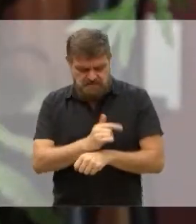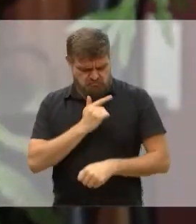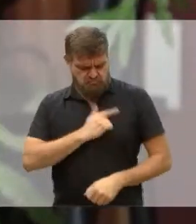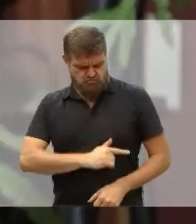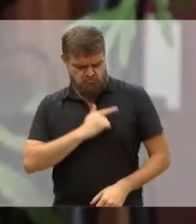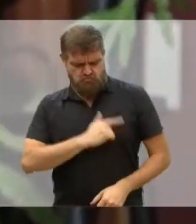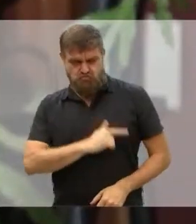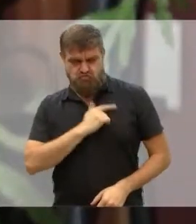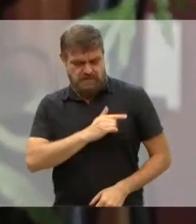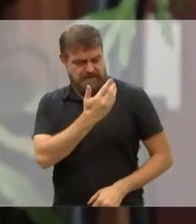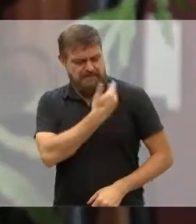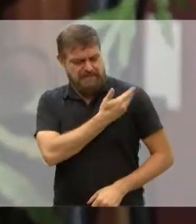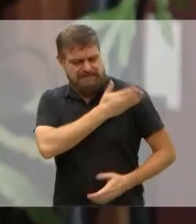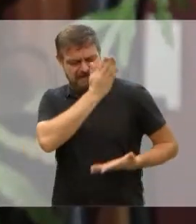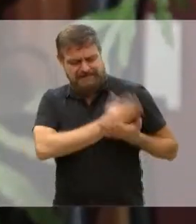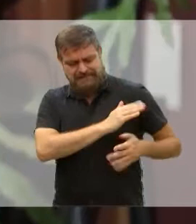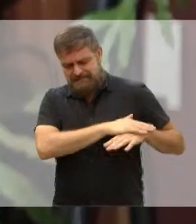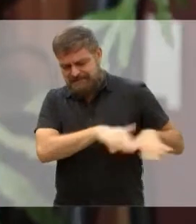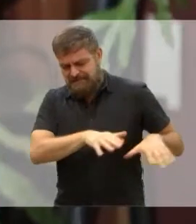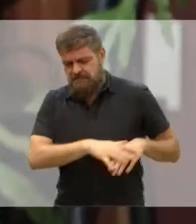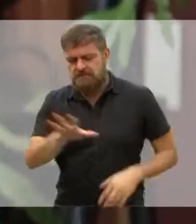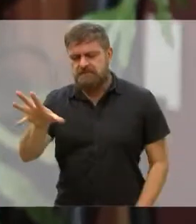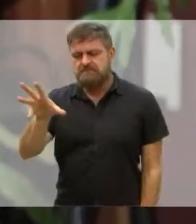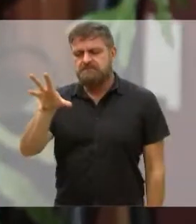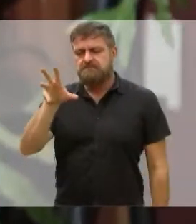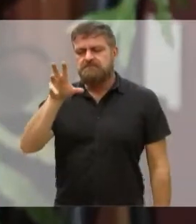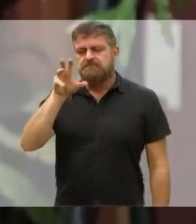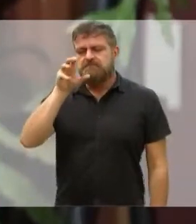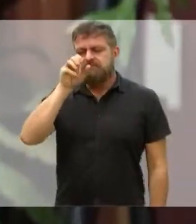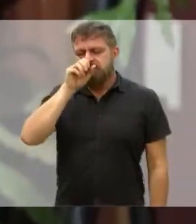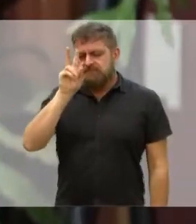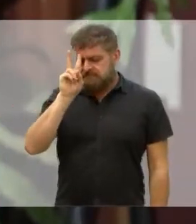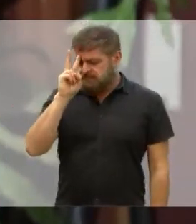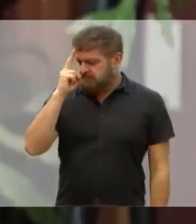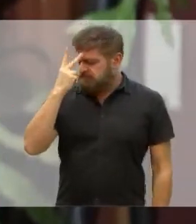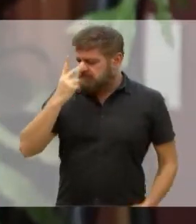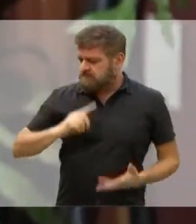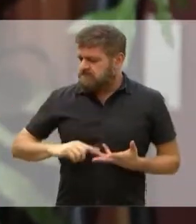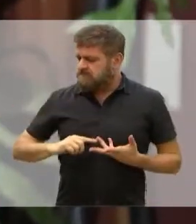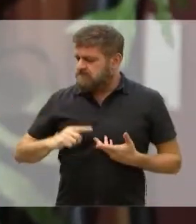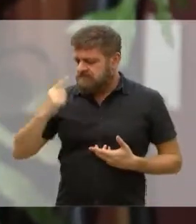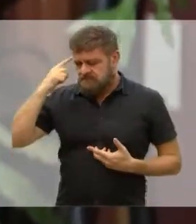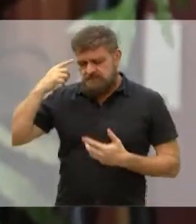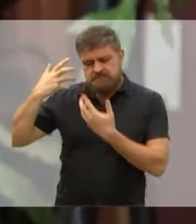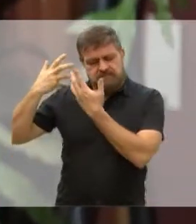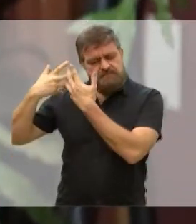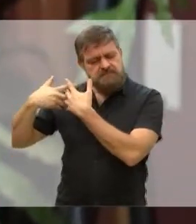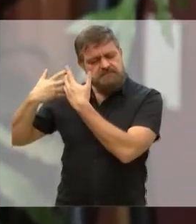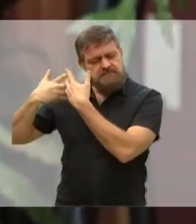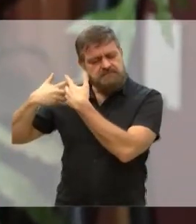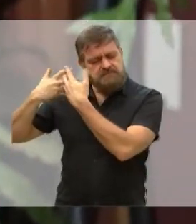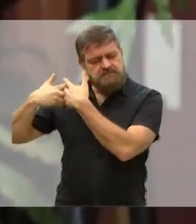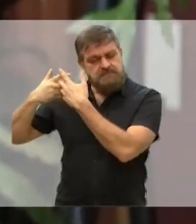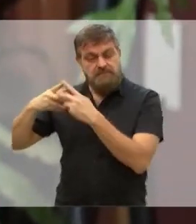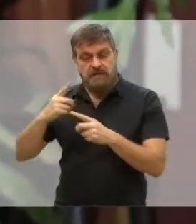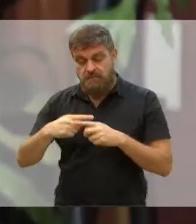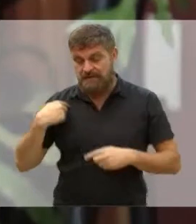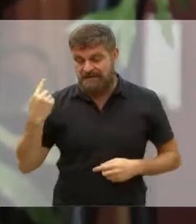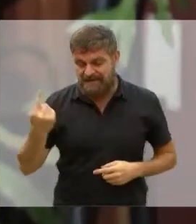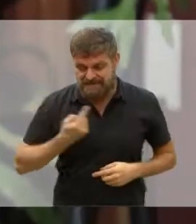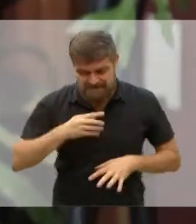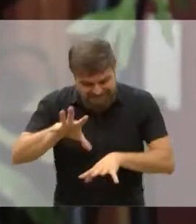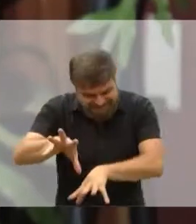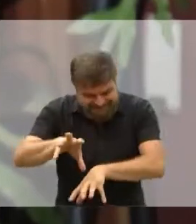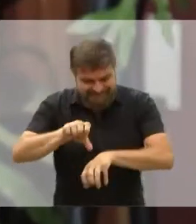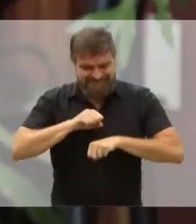dentro da gente. Respirar um pouquinho, rever as coisas, rever de uma maneira diferente, porque a gente carrega,